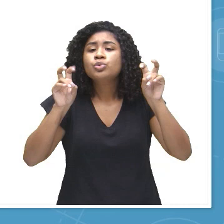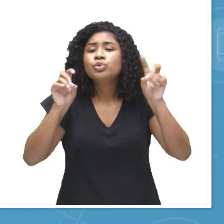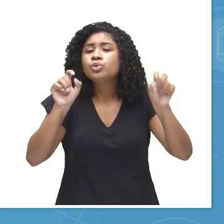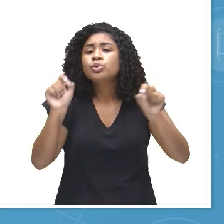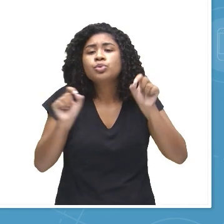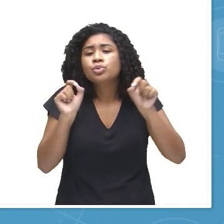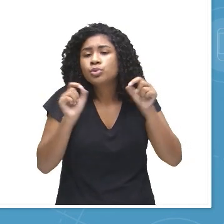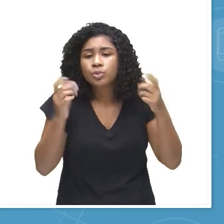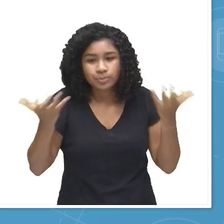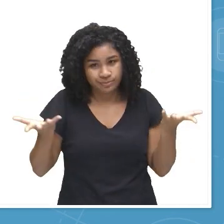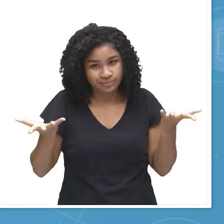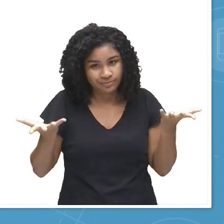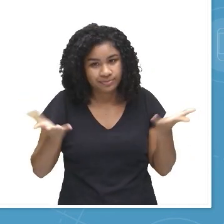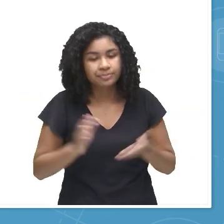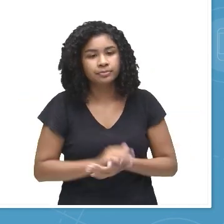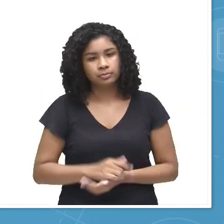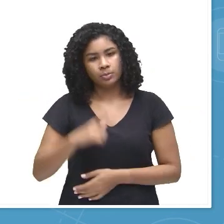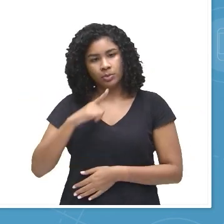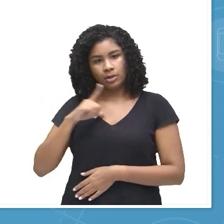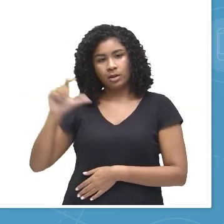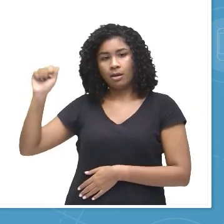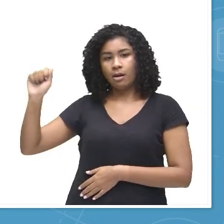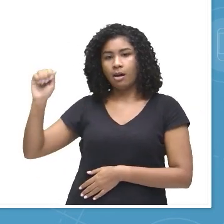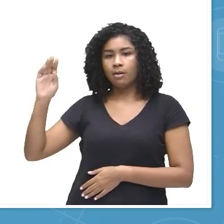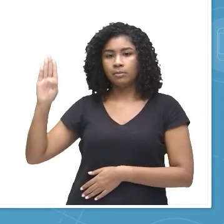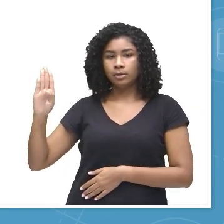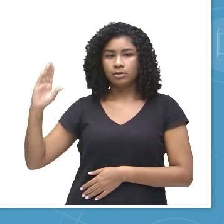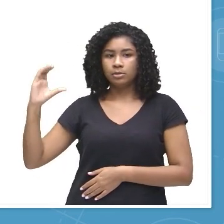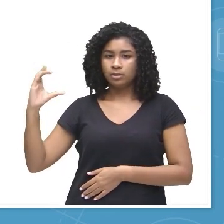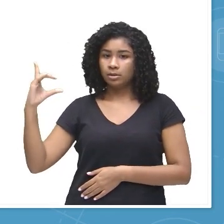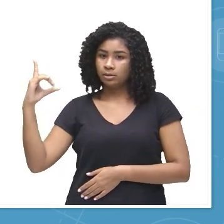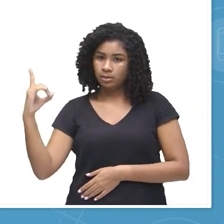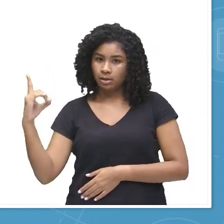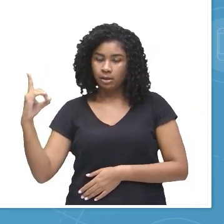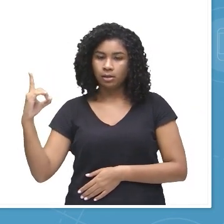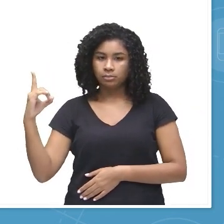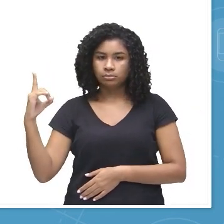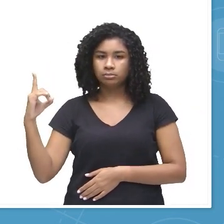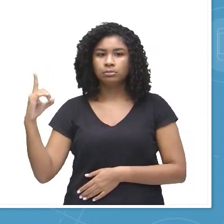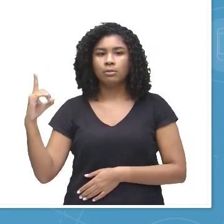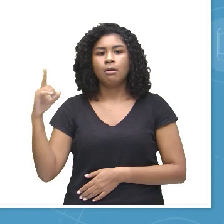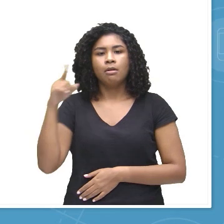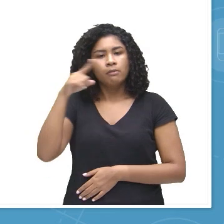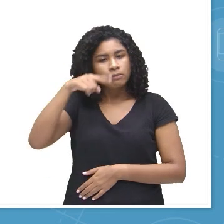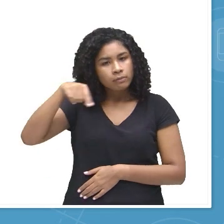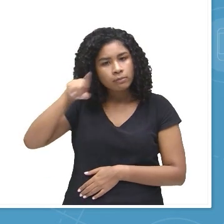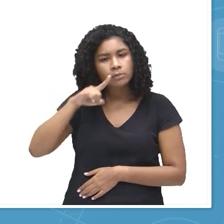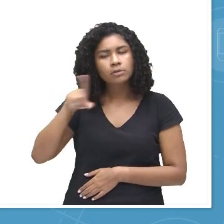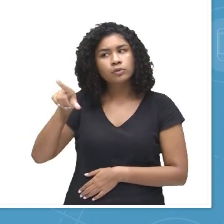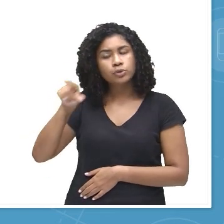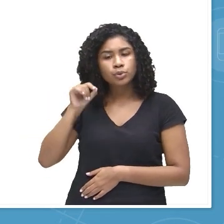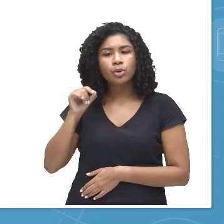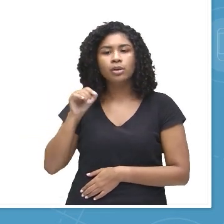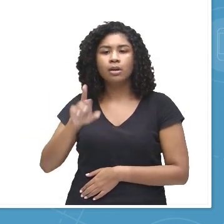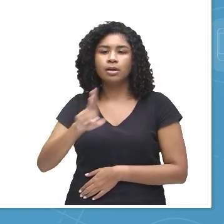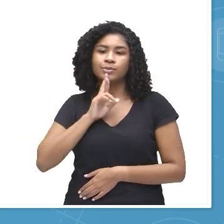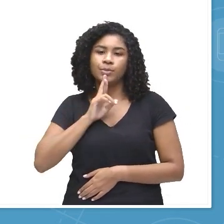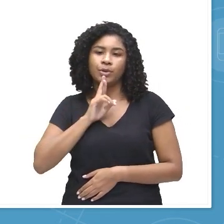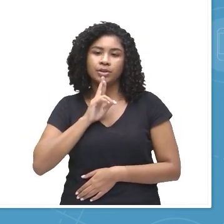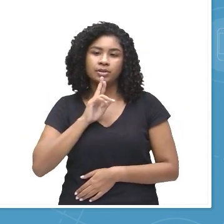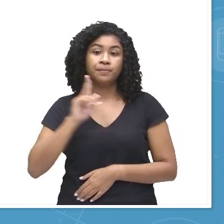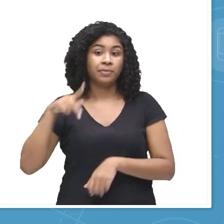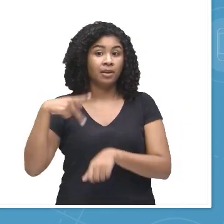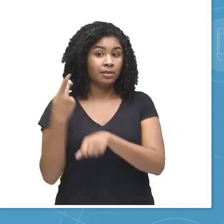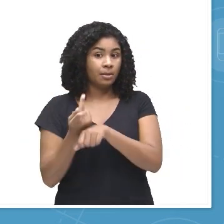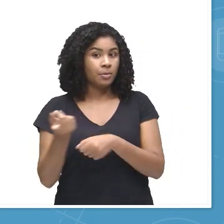D. Vocês vão prestar atenção na leitura do texto, porque isso é interpretação textual, tá bom? E aí a gente volta com vocês novamente